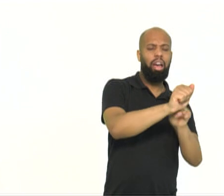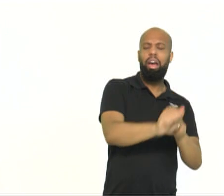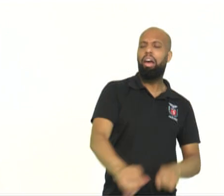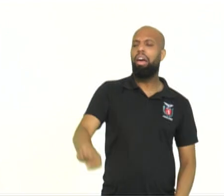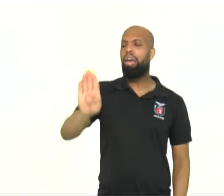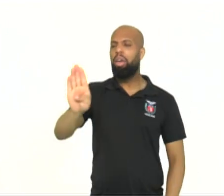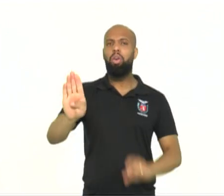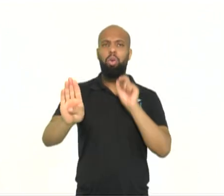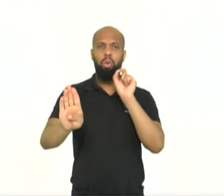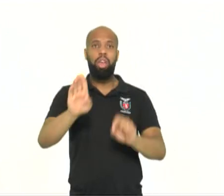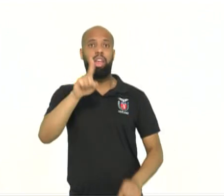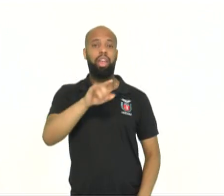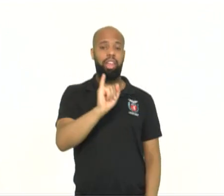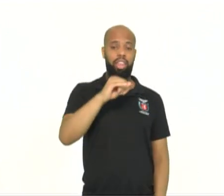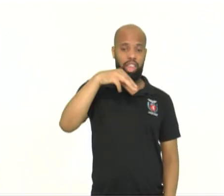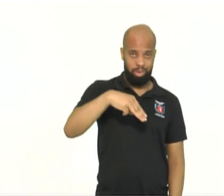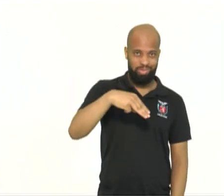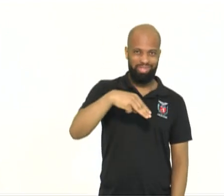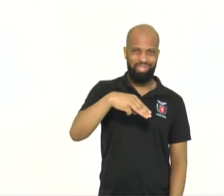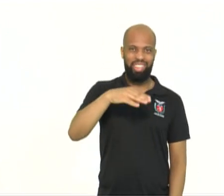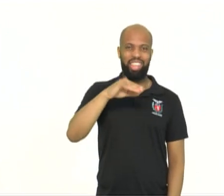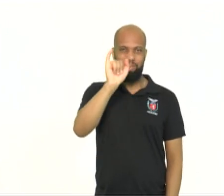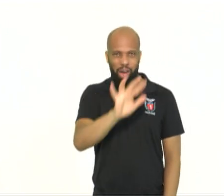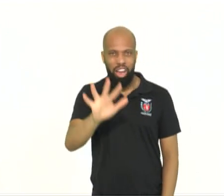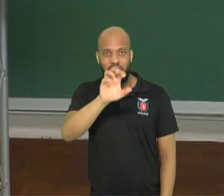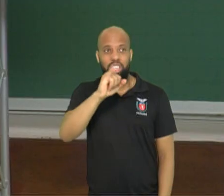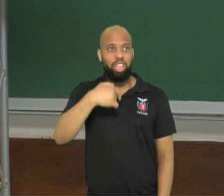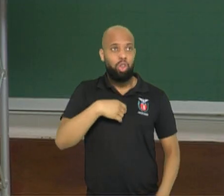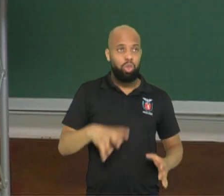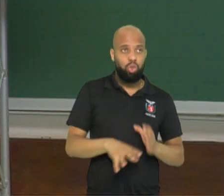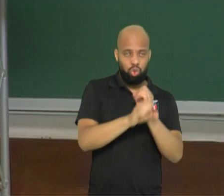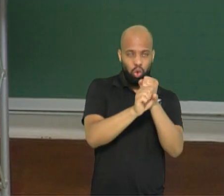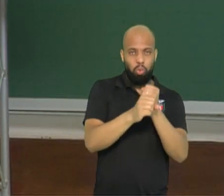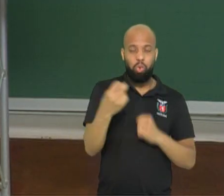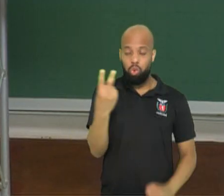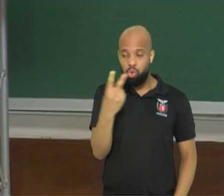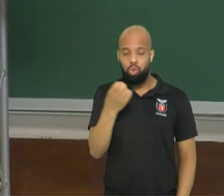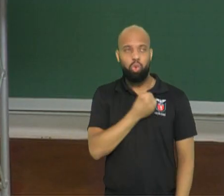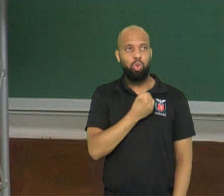B é a imagem. Se eu somo os dois valores, eu